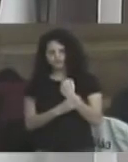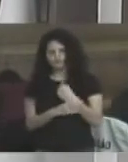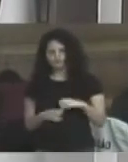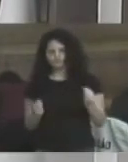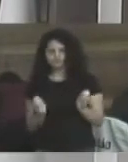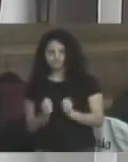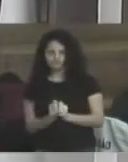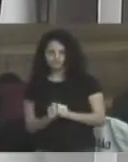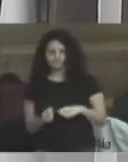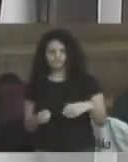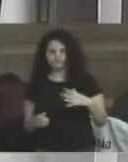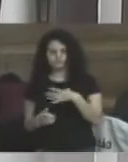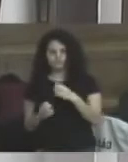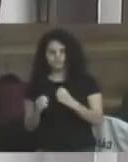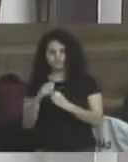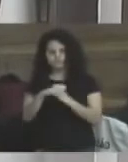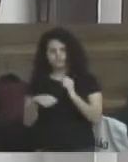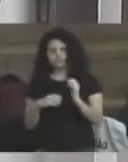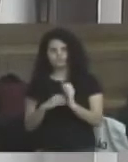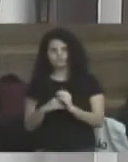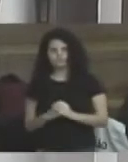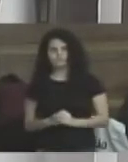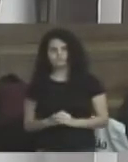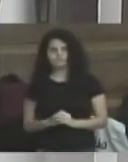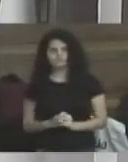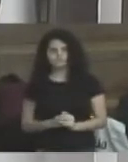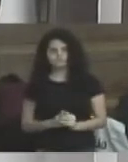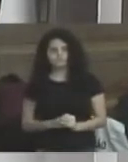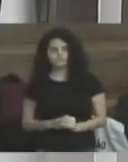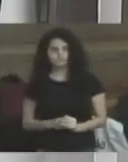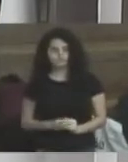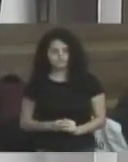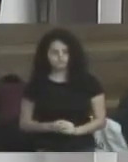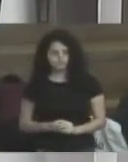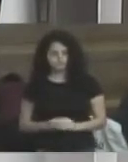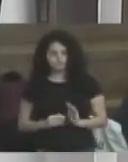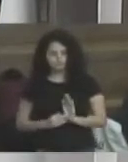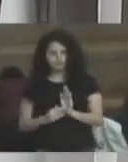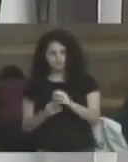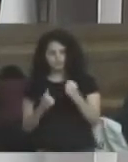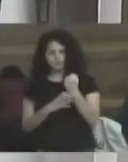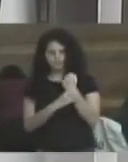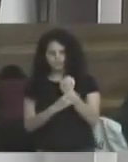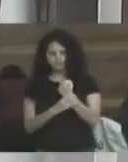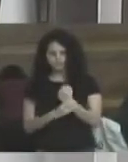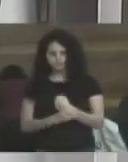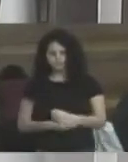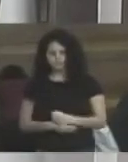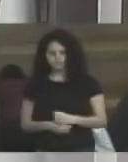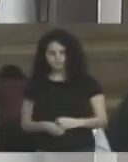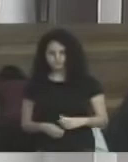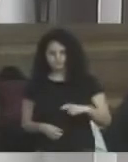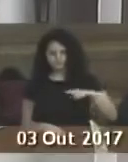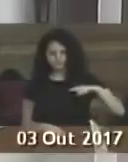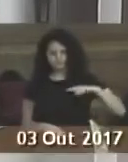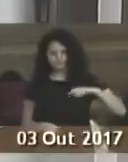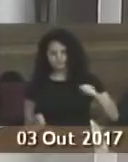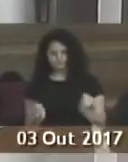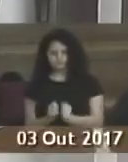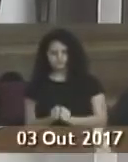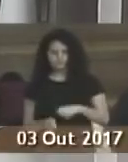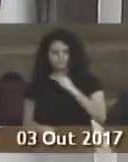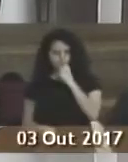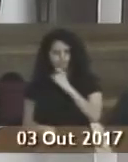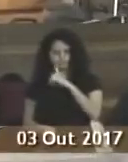convoco a todos, peço a todos que vão sim e mostre a força que nós temos juntos. Tá? Eu fico por aqui, são essas minhas palavras. Bom dia para